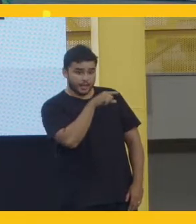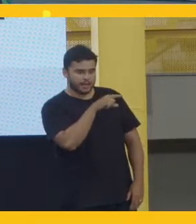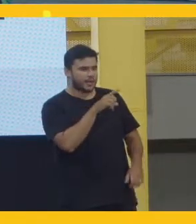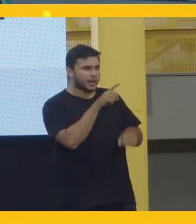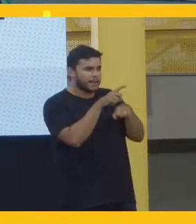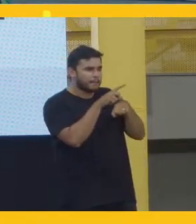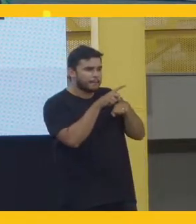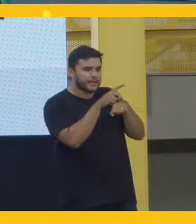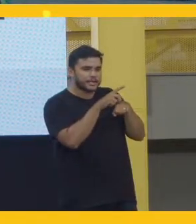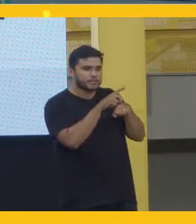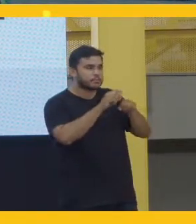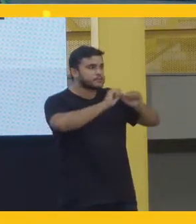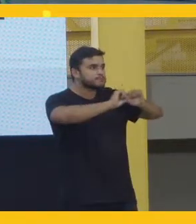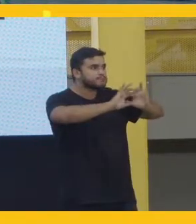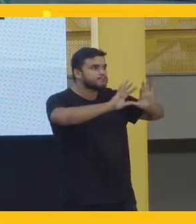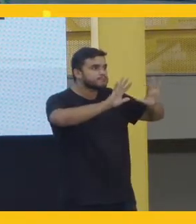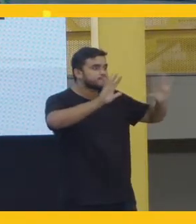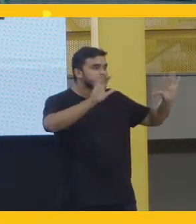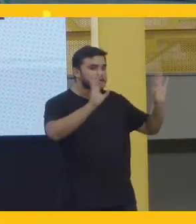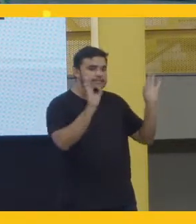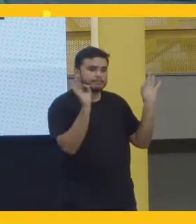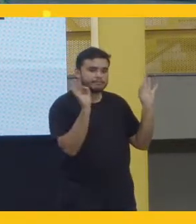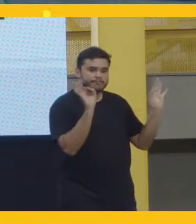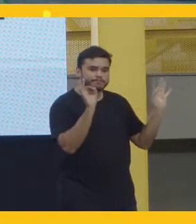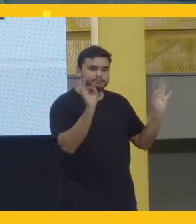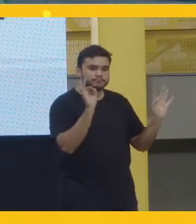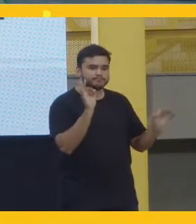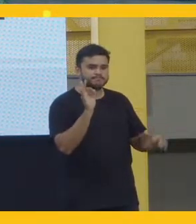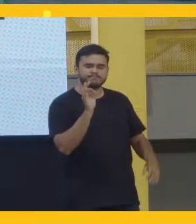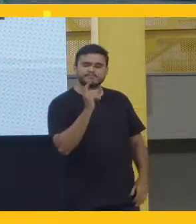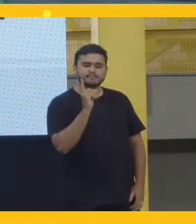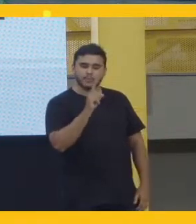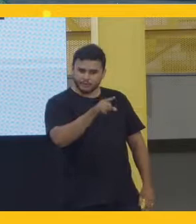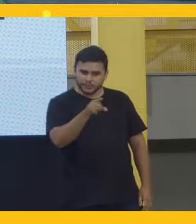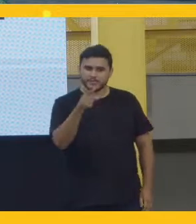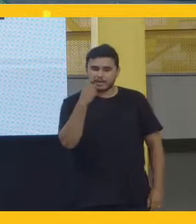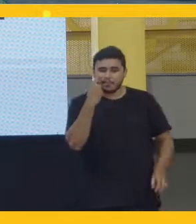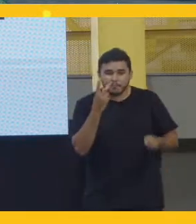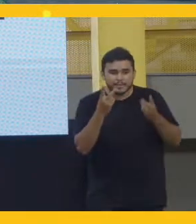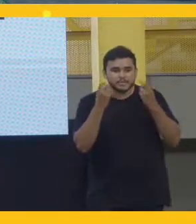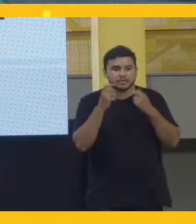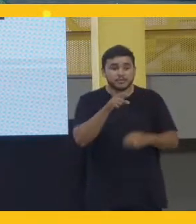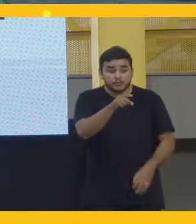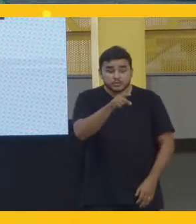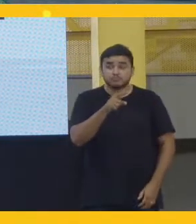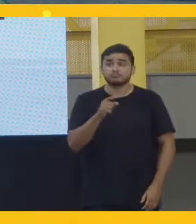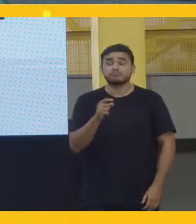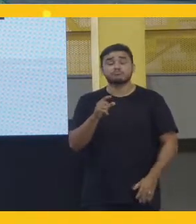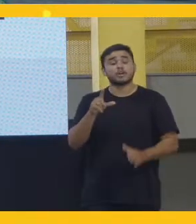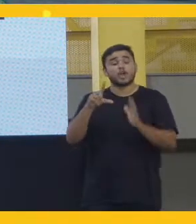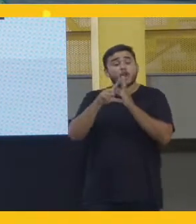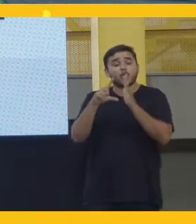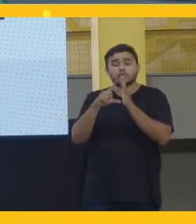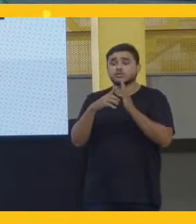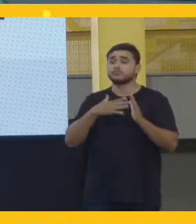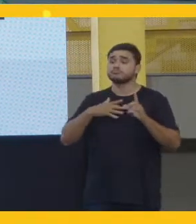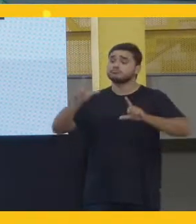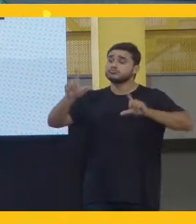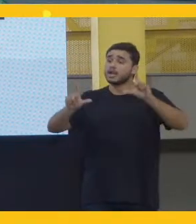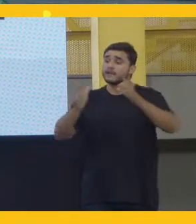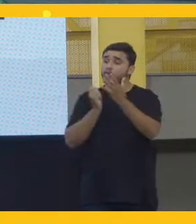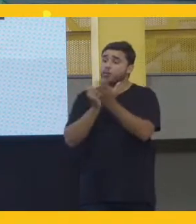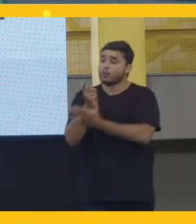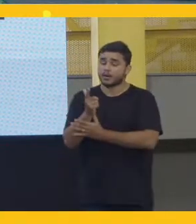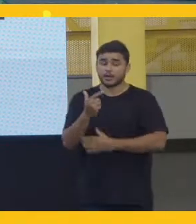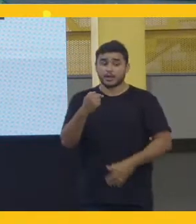desgraça. Um dia vocês vão perceber, próxima vez que você chegar na loja, você fala, eu sempre fiz disso. Eu